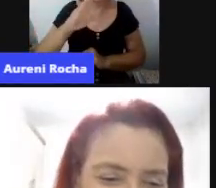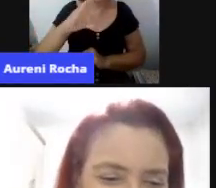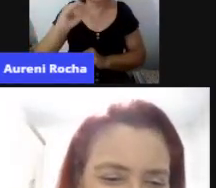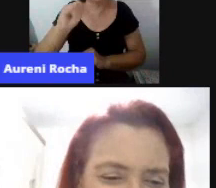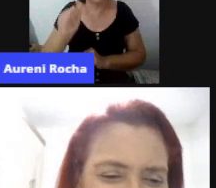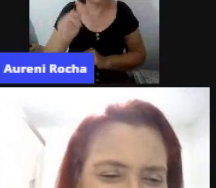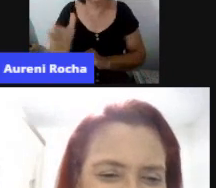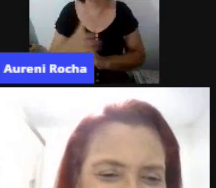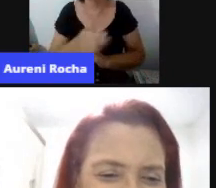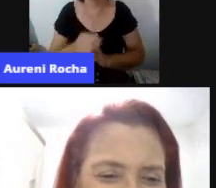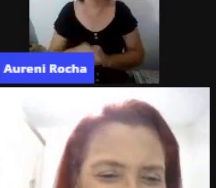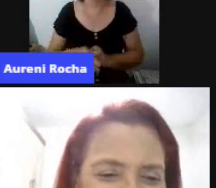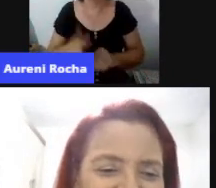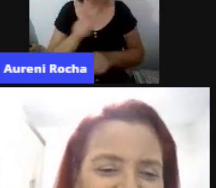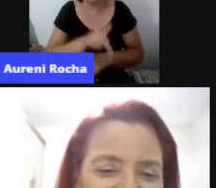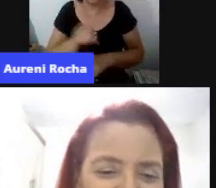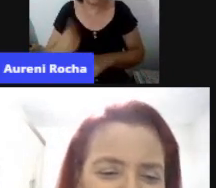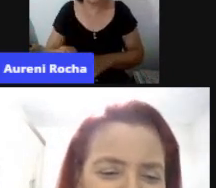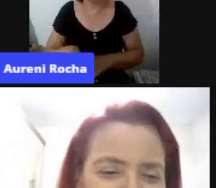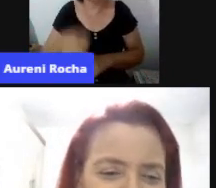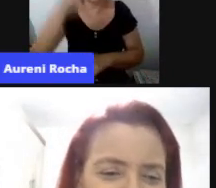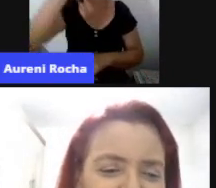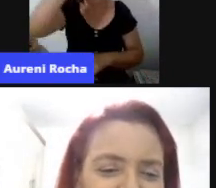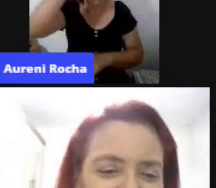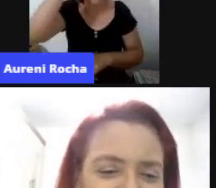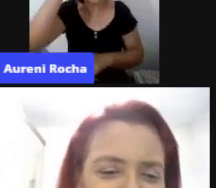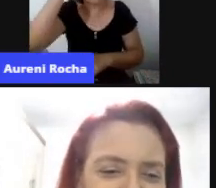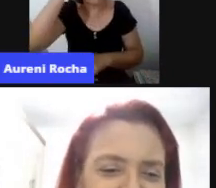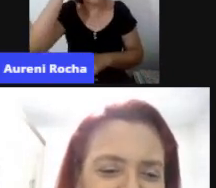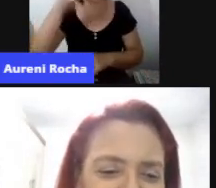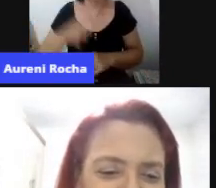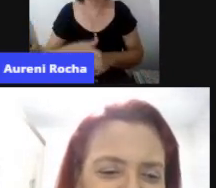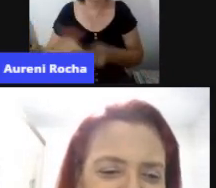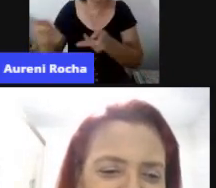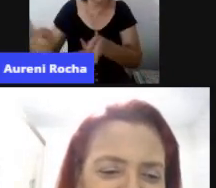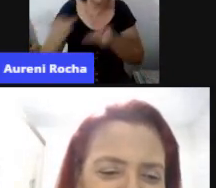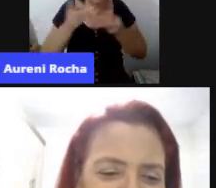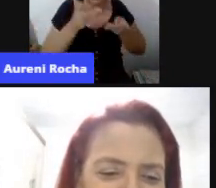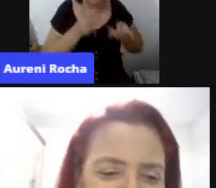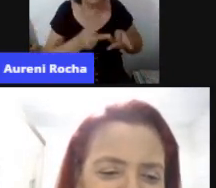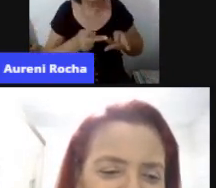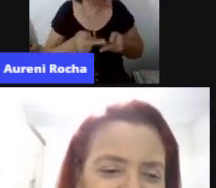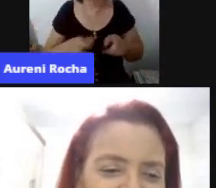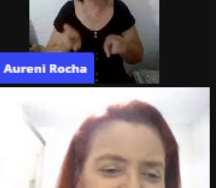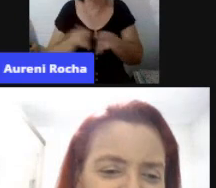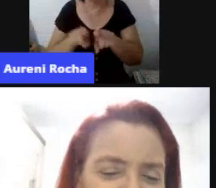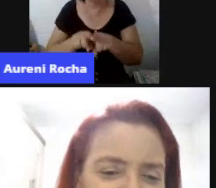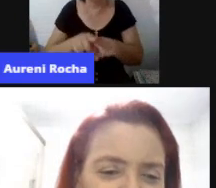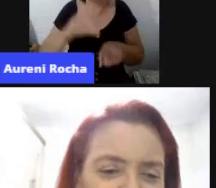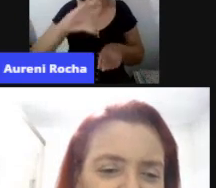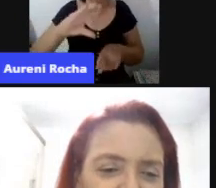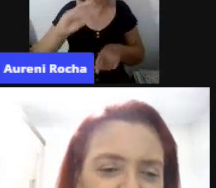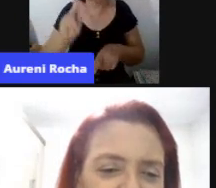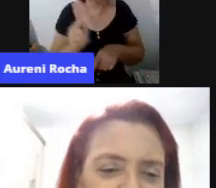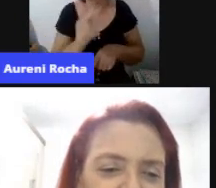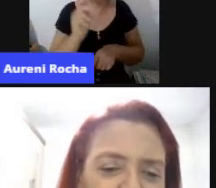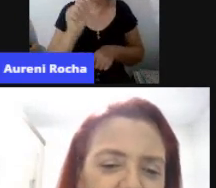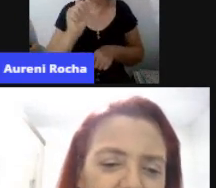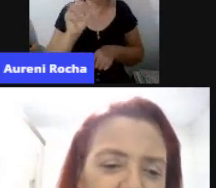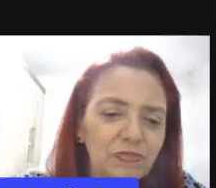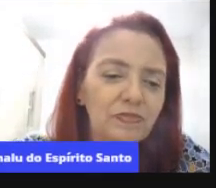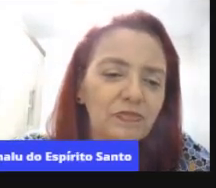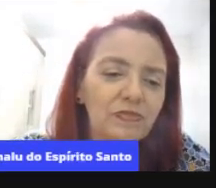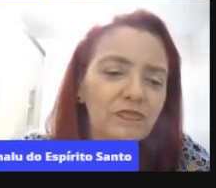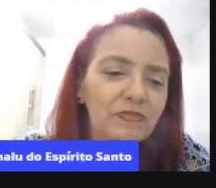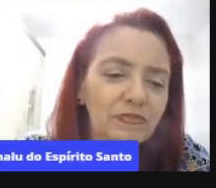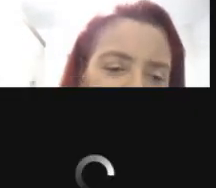é professora efetiva da REME. Convido vocês para participarem do nosso chat. Fiquem à vontade para deixar suas impressões e dúvidas,